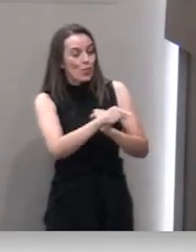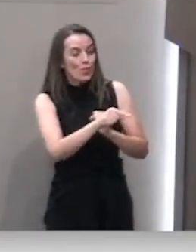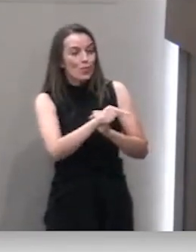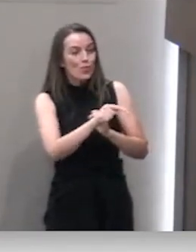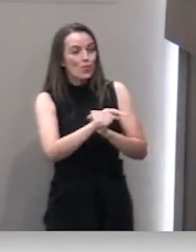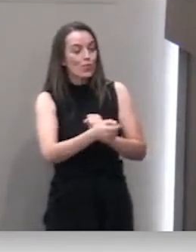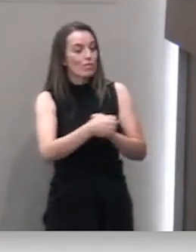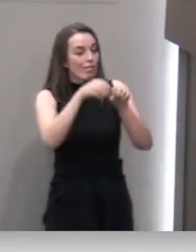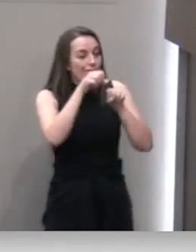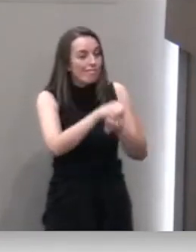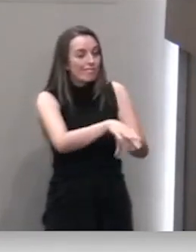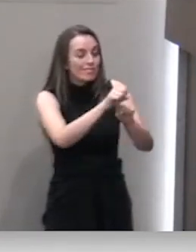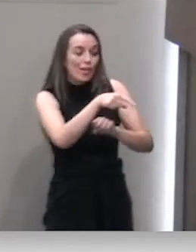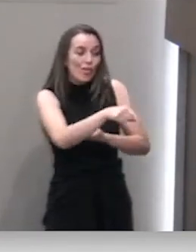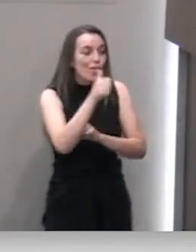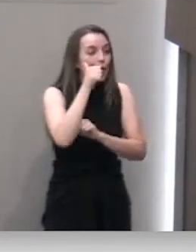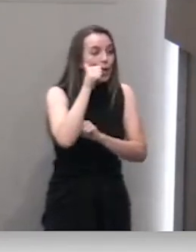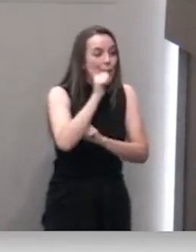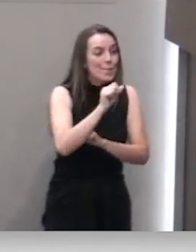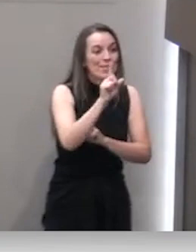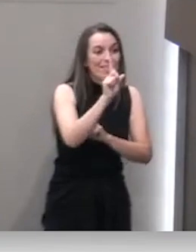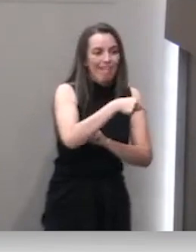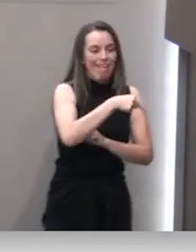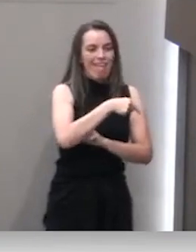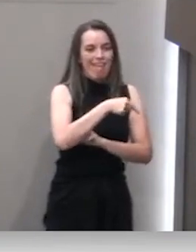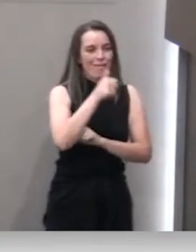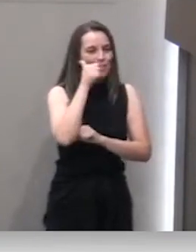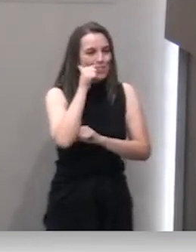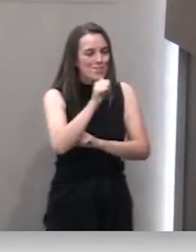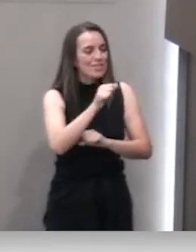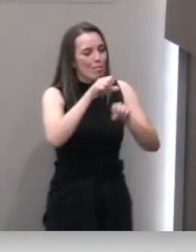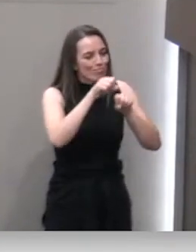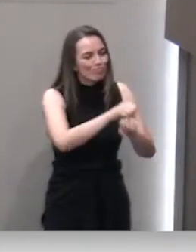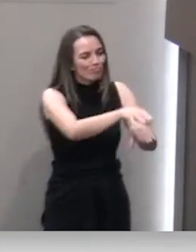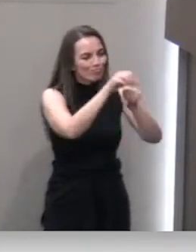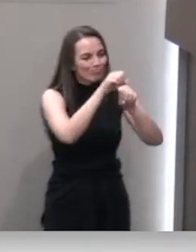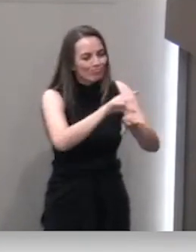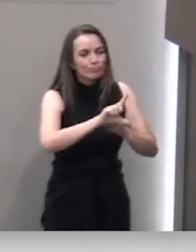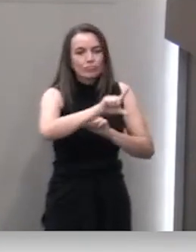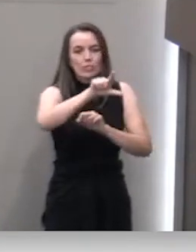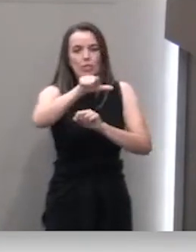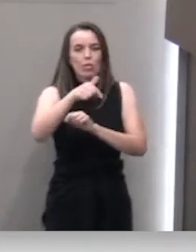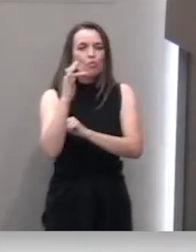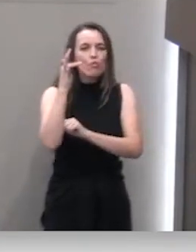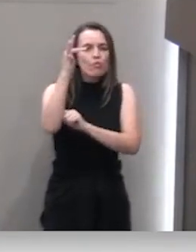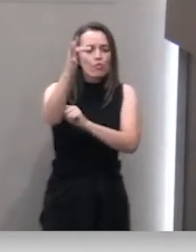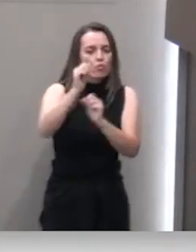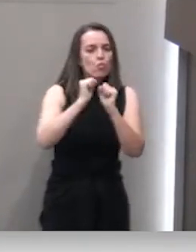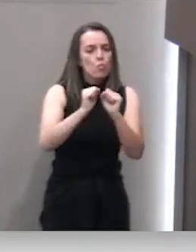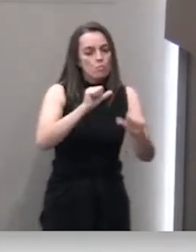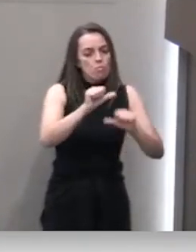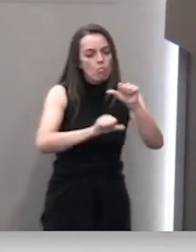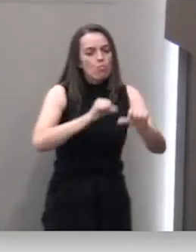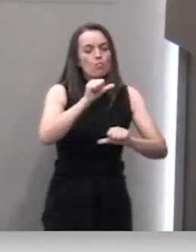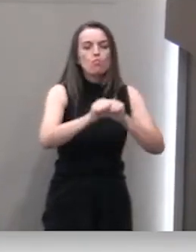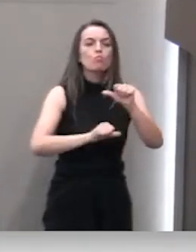menina. E em determinado momento nós faremos uma cirurgia de transição de